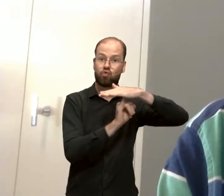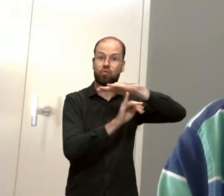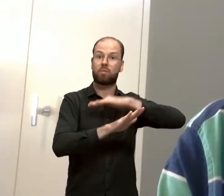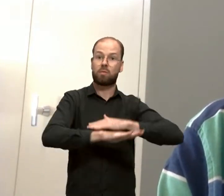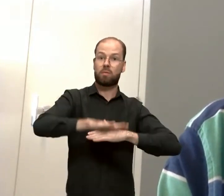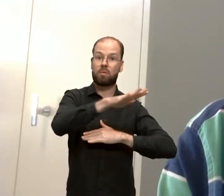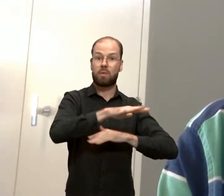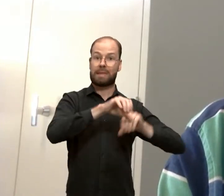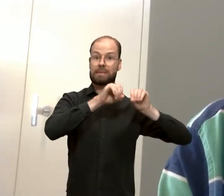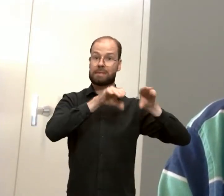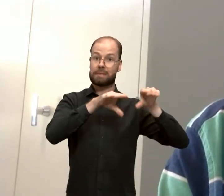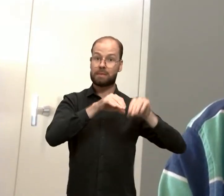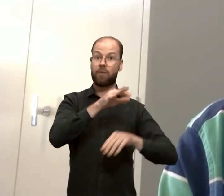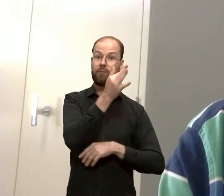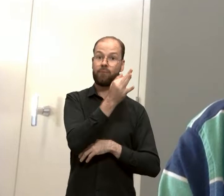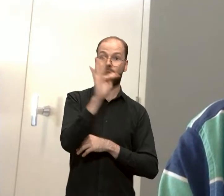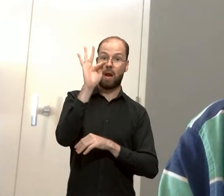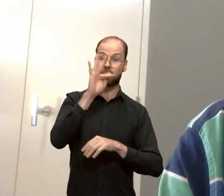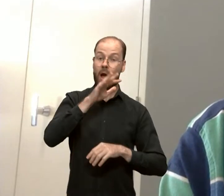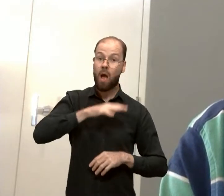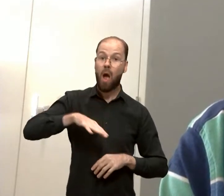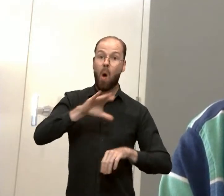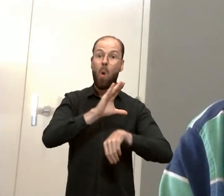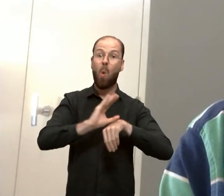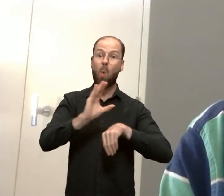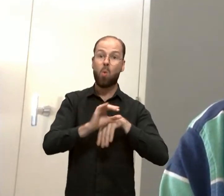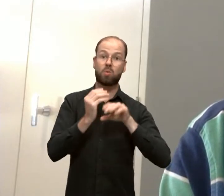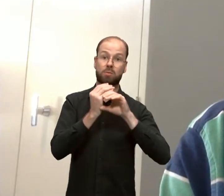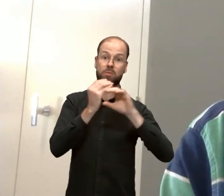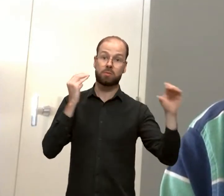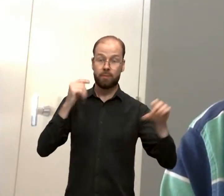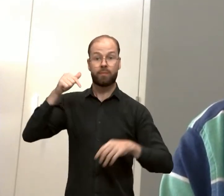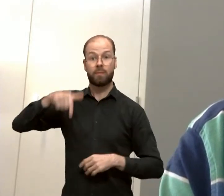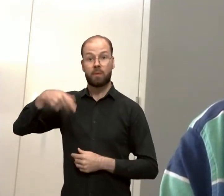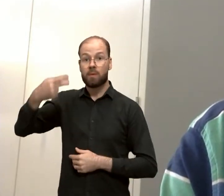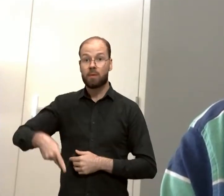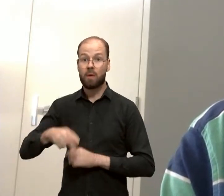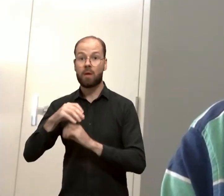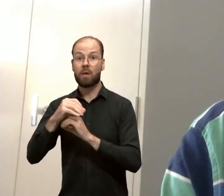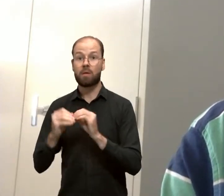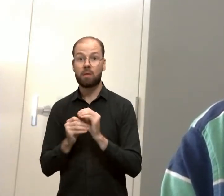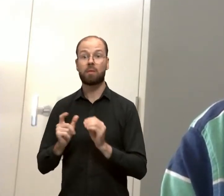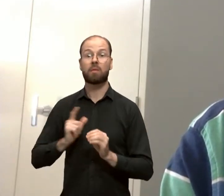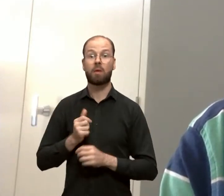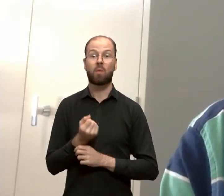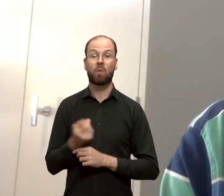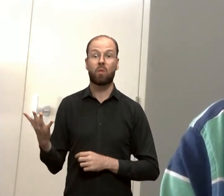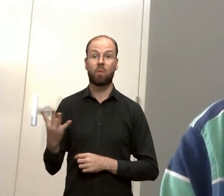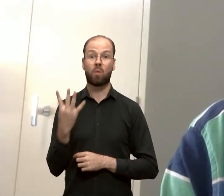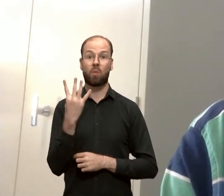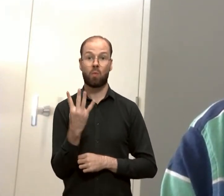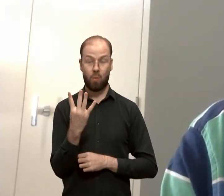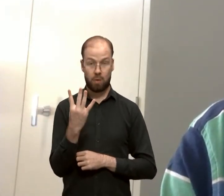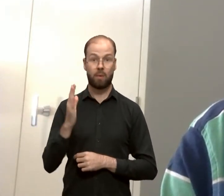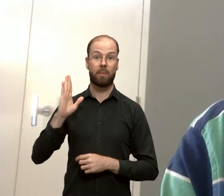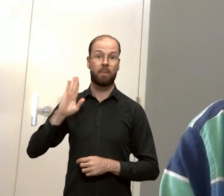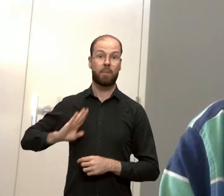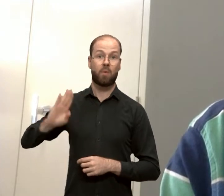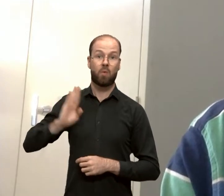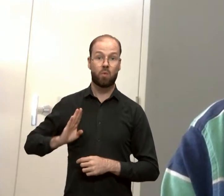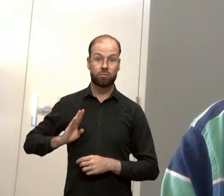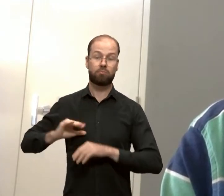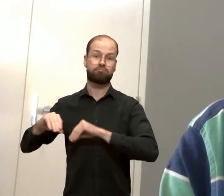caso, para cada instituição brasileira, no caso a UFG, a gente tem 4 bolsas de mobilidade por